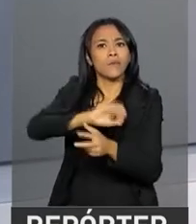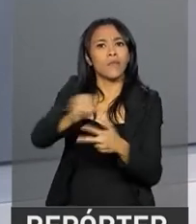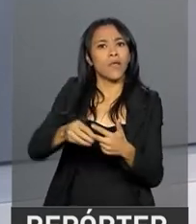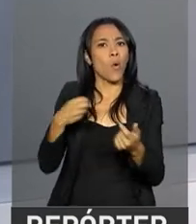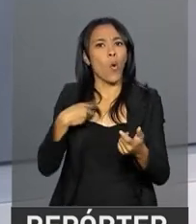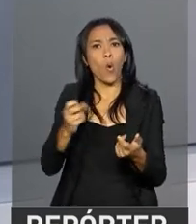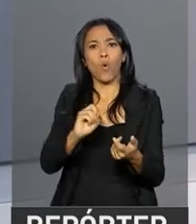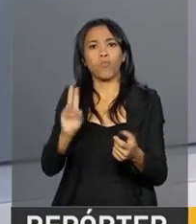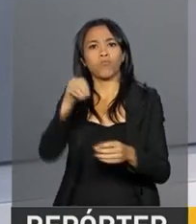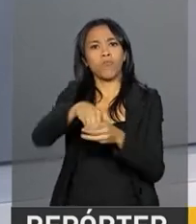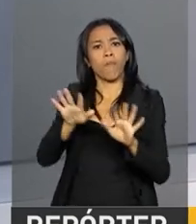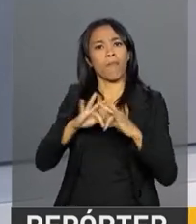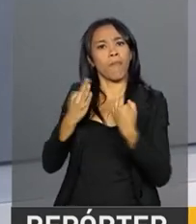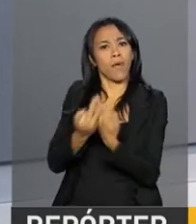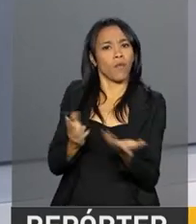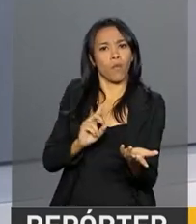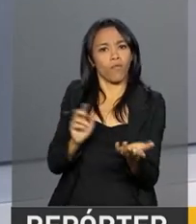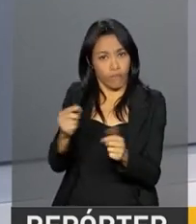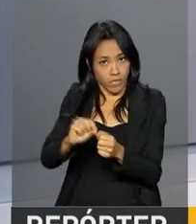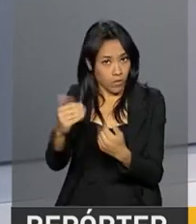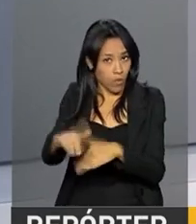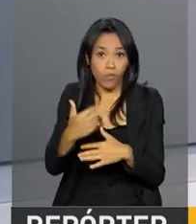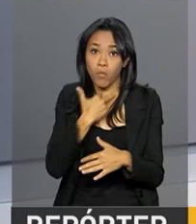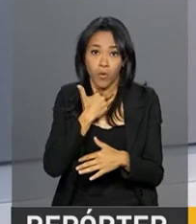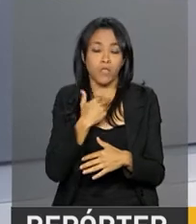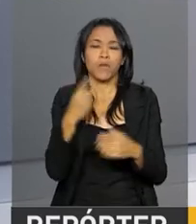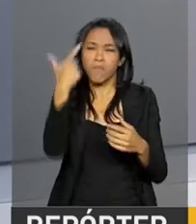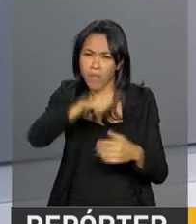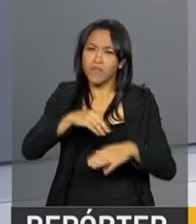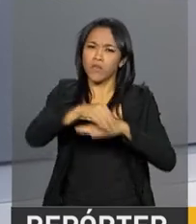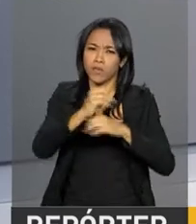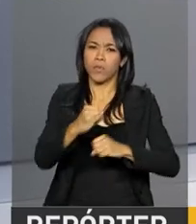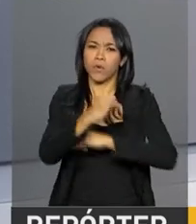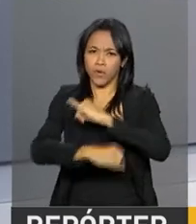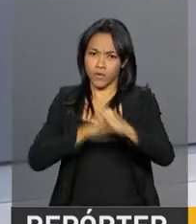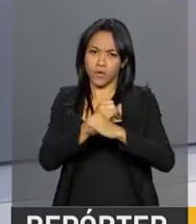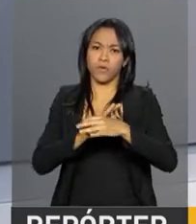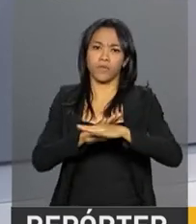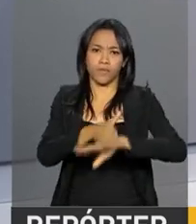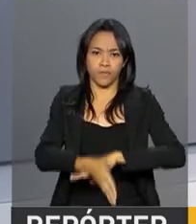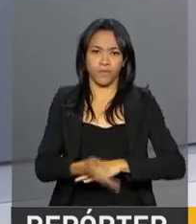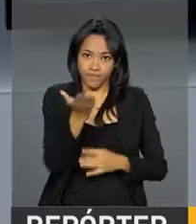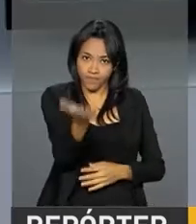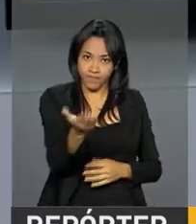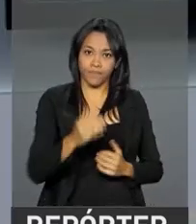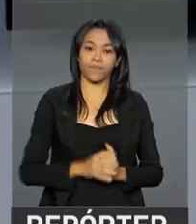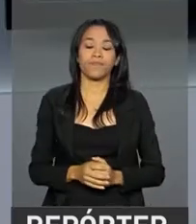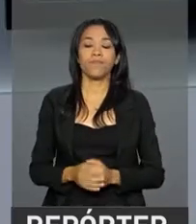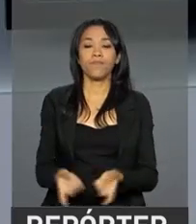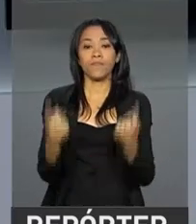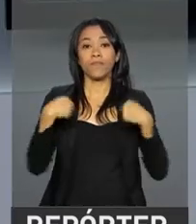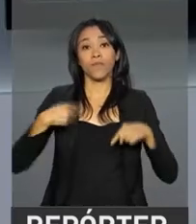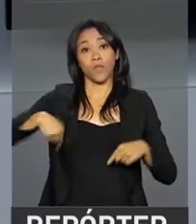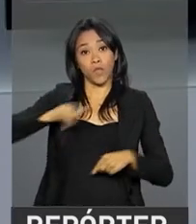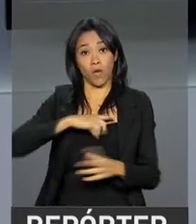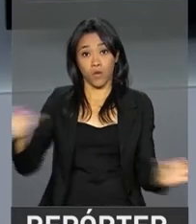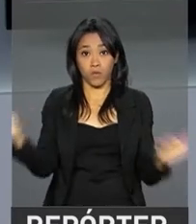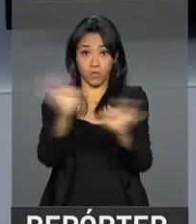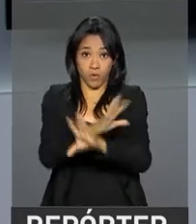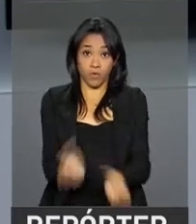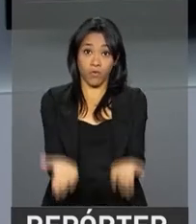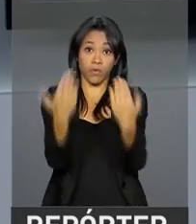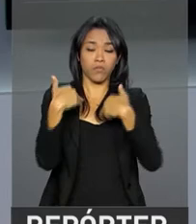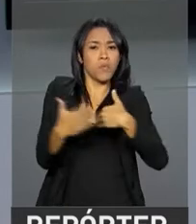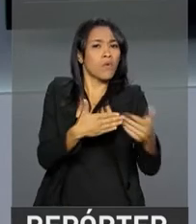com algum candidato para outras informações acesse e mep ponto gov.br o repórter nbr fica por aqui